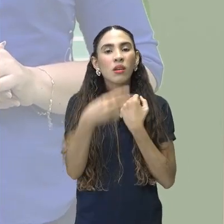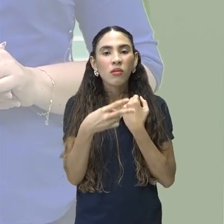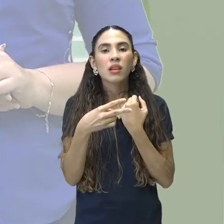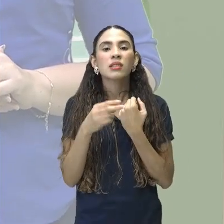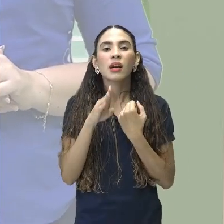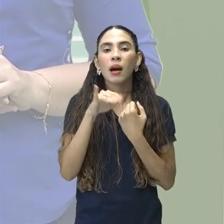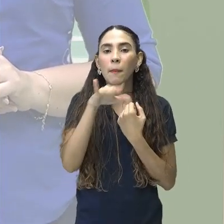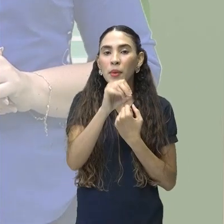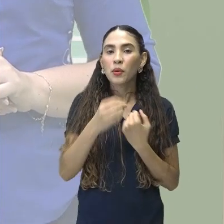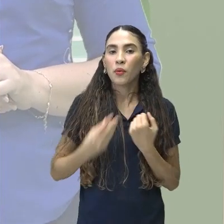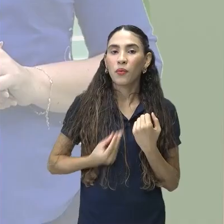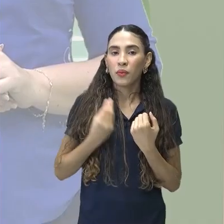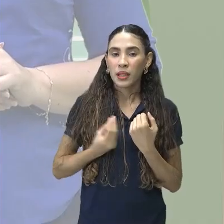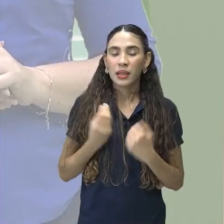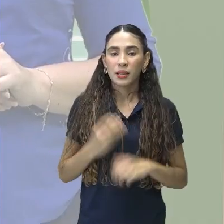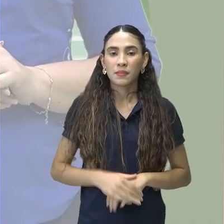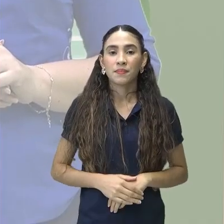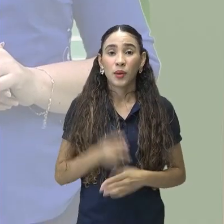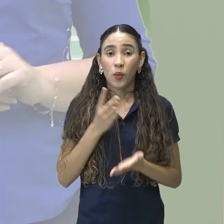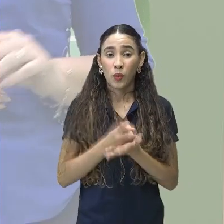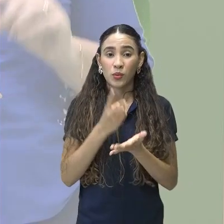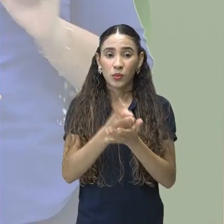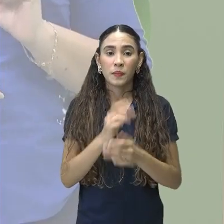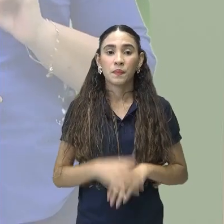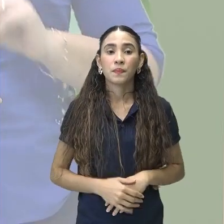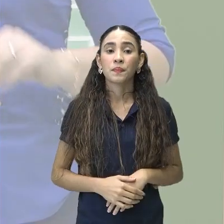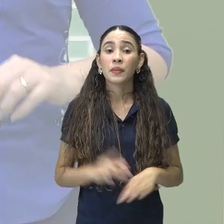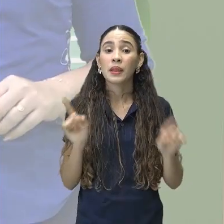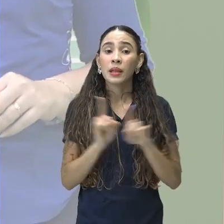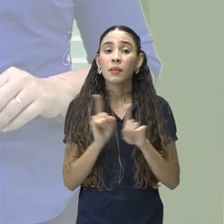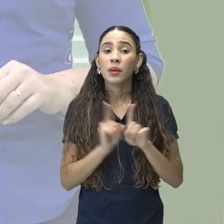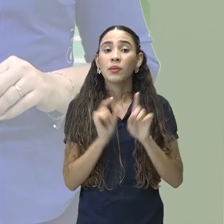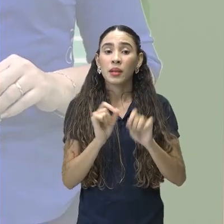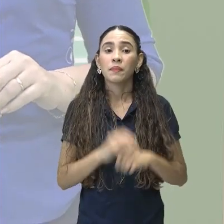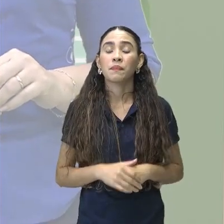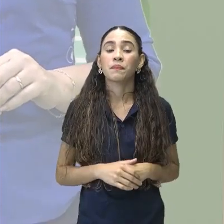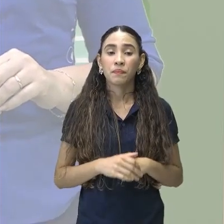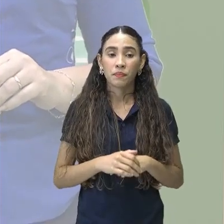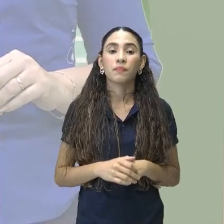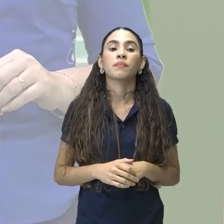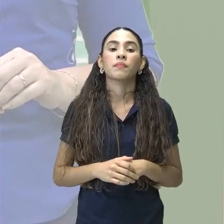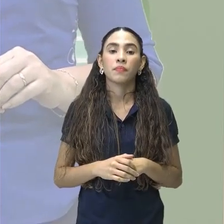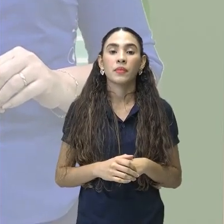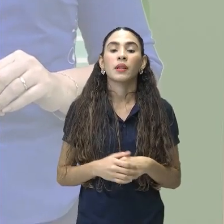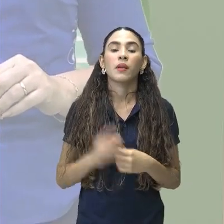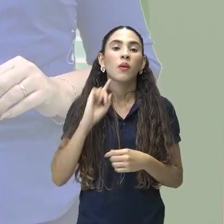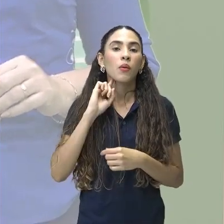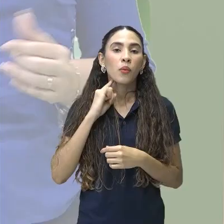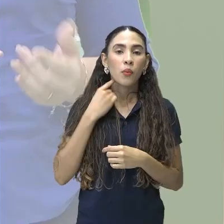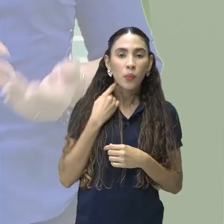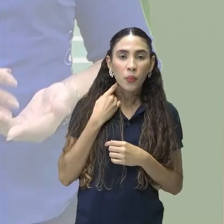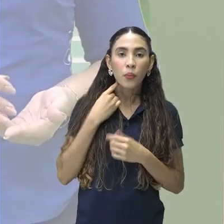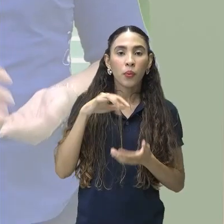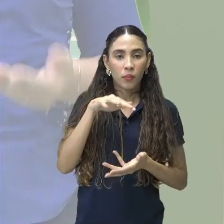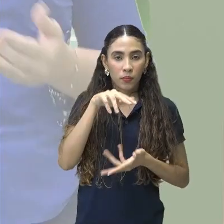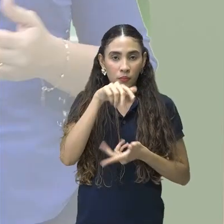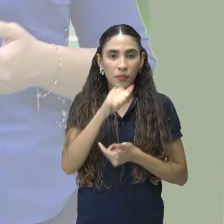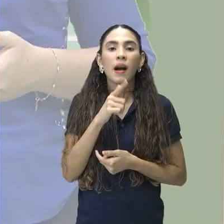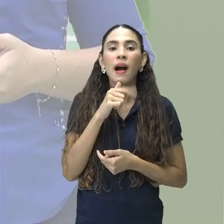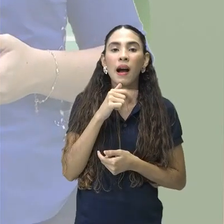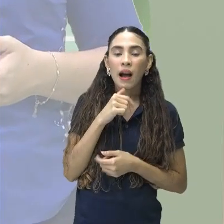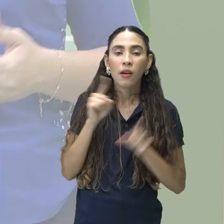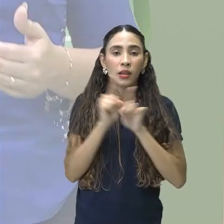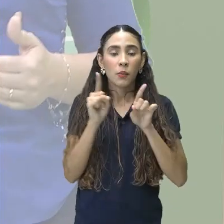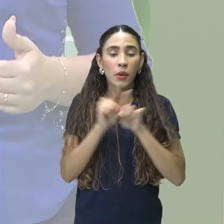nossa biodiversidade. Bom, vamos continuar. A gente tem ainda, olha, a luta contra a poluição da atmosfera, da água e